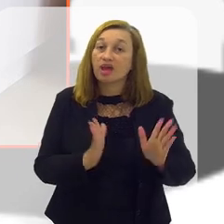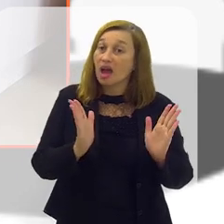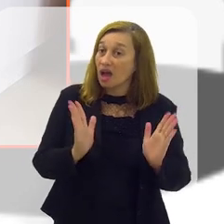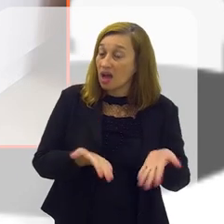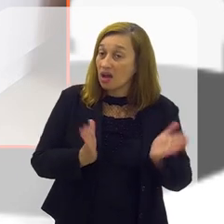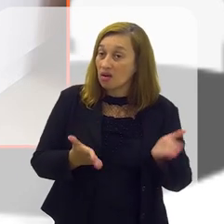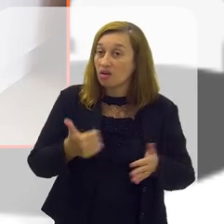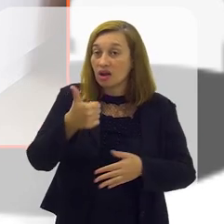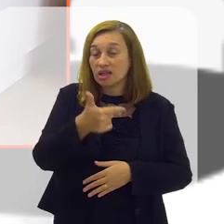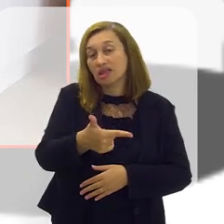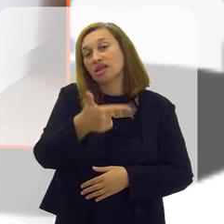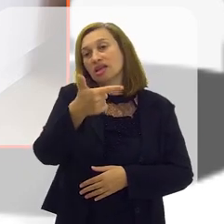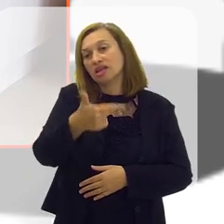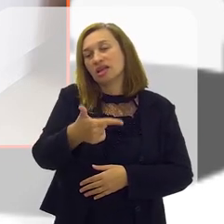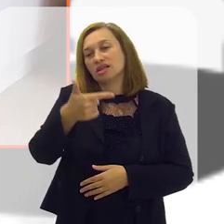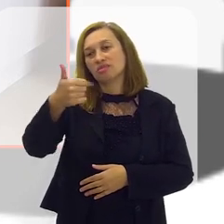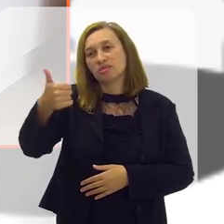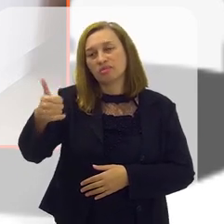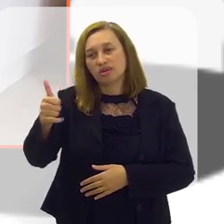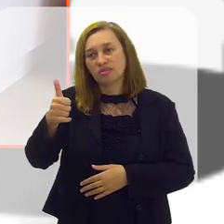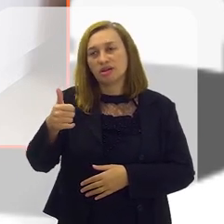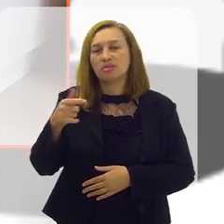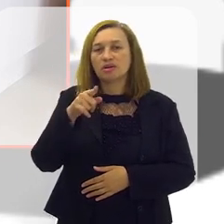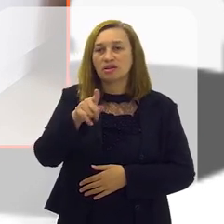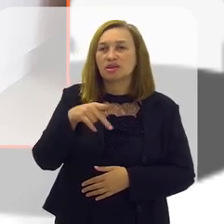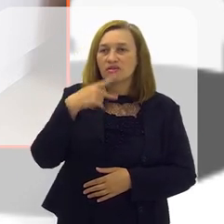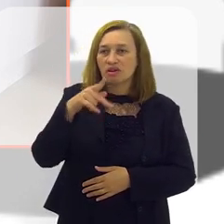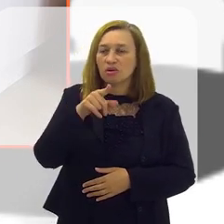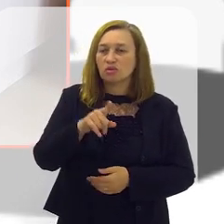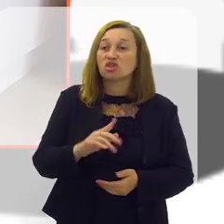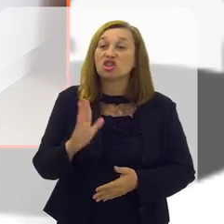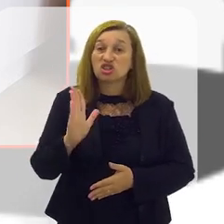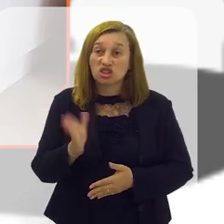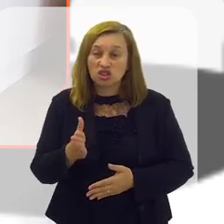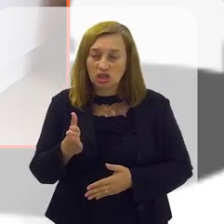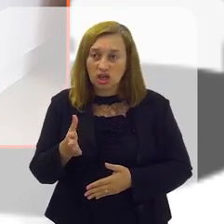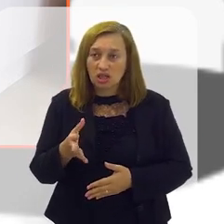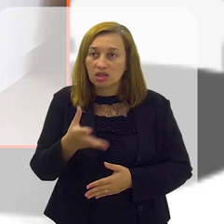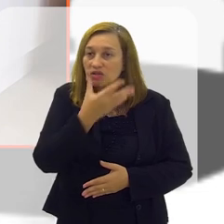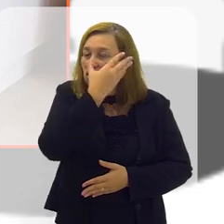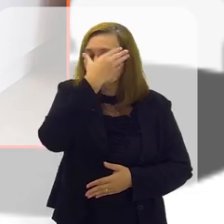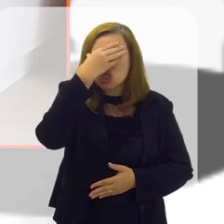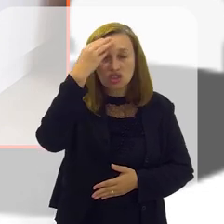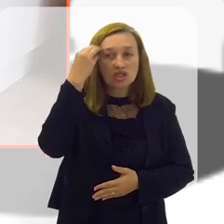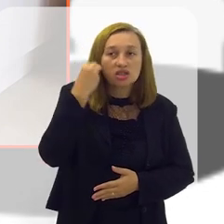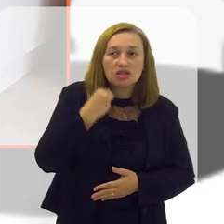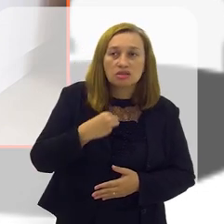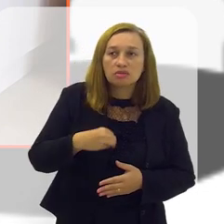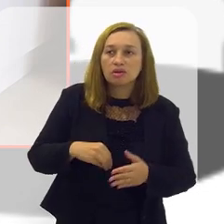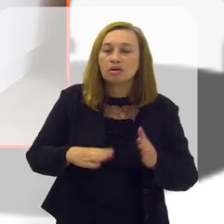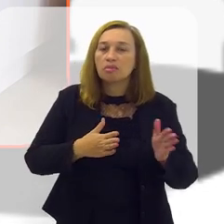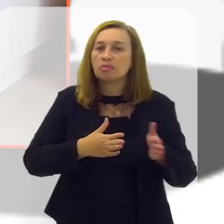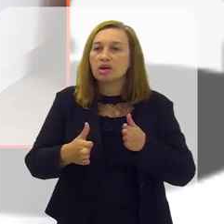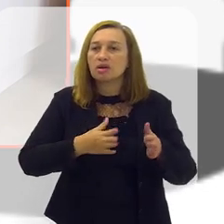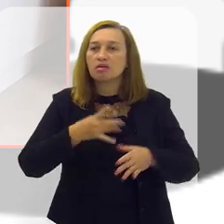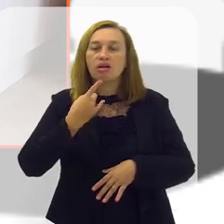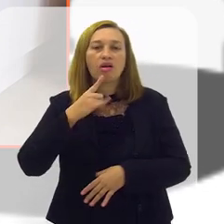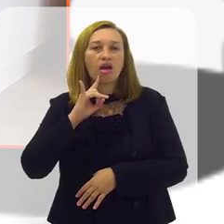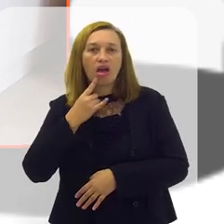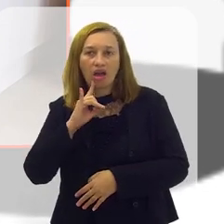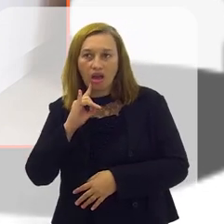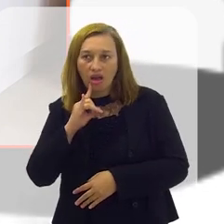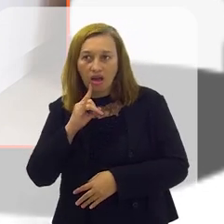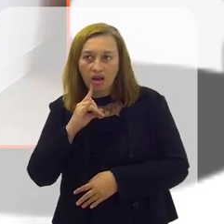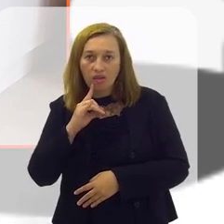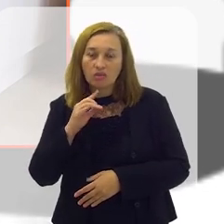Aí entra agora a 11ª pergunta, que é exatamente o que você falou. Já teve apagamentos durante uma